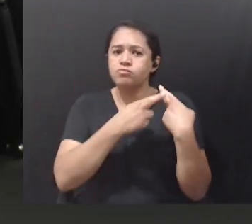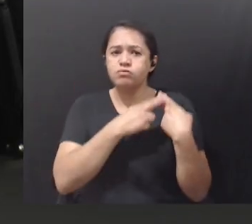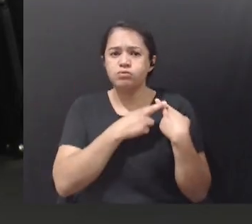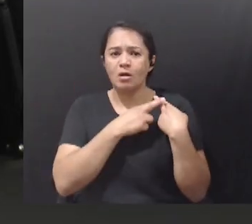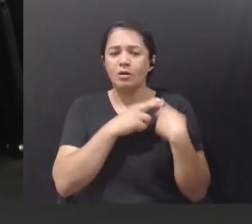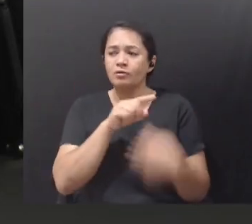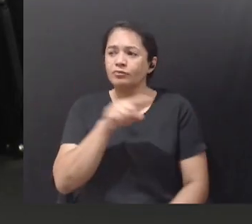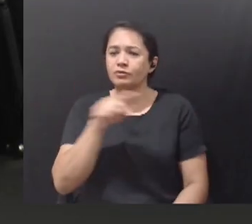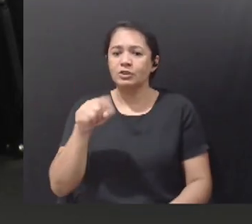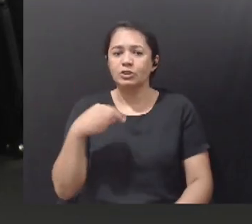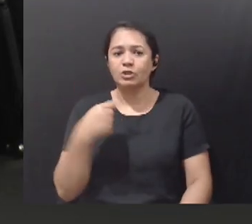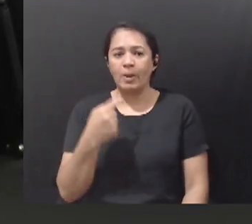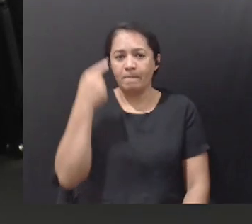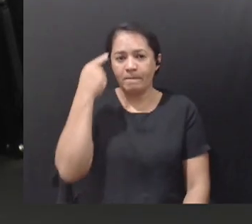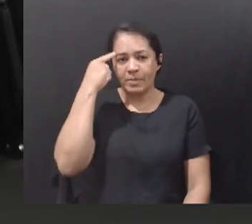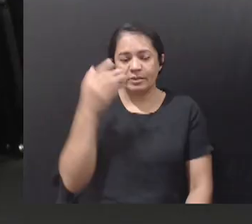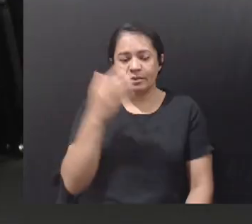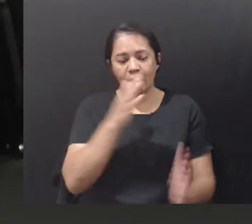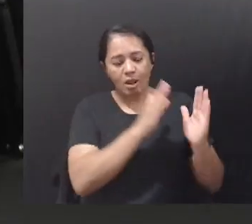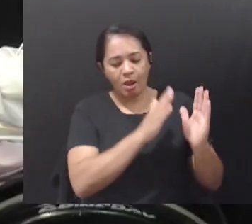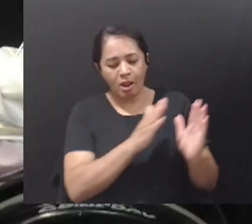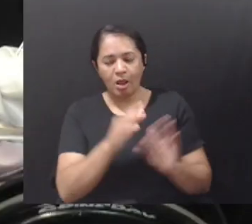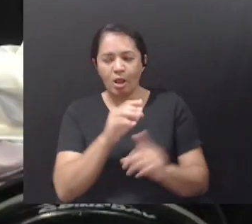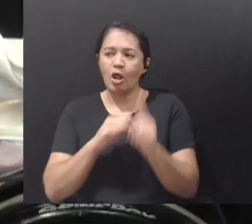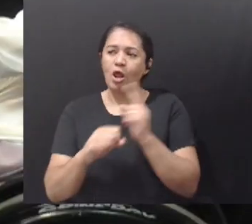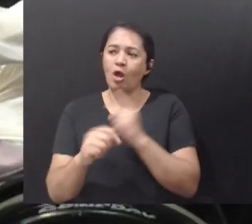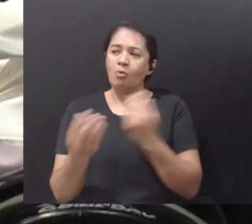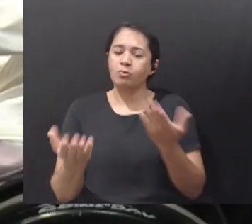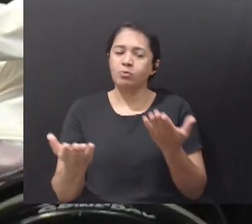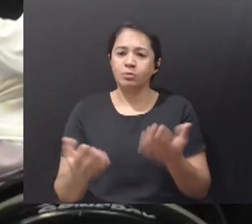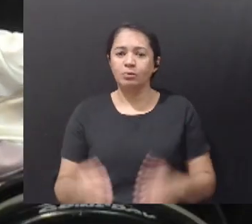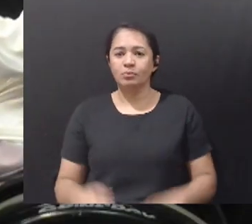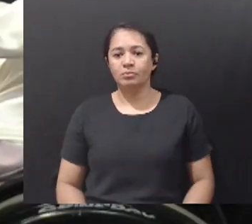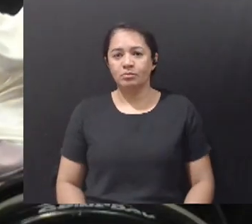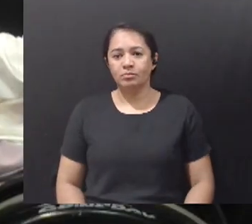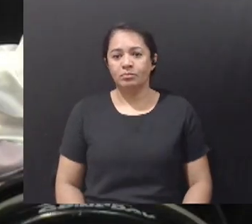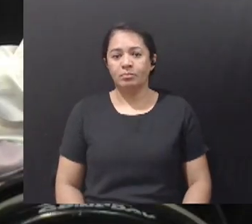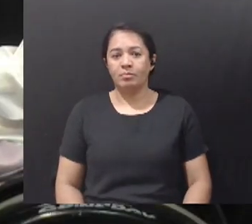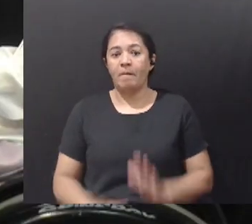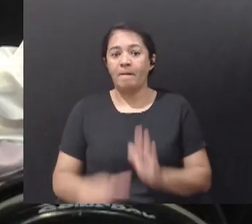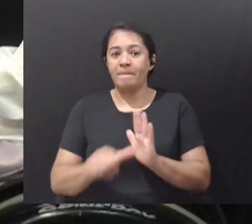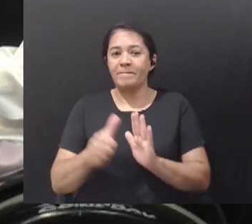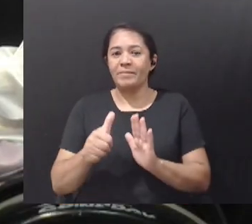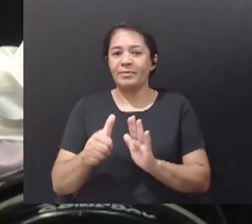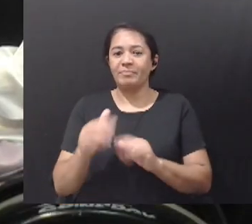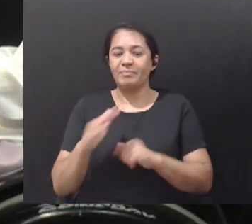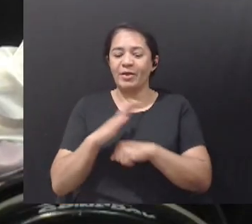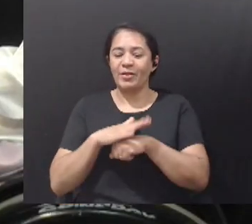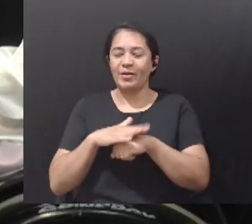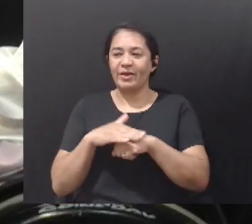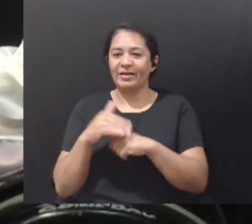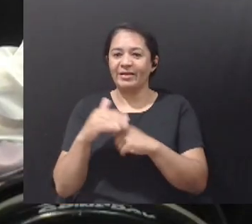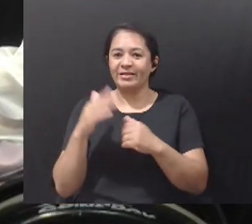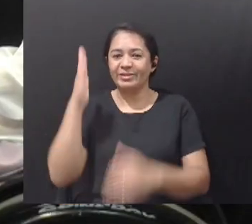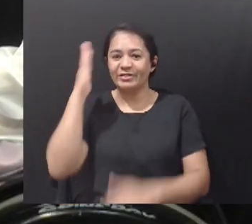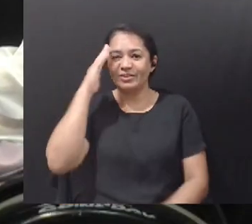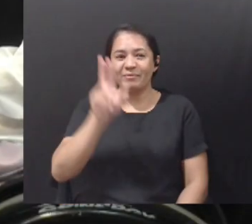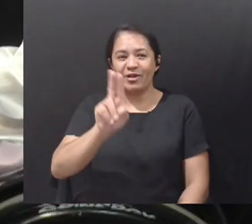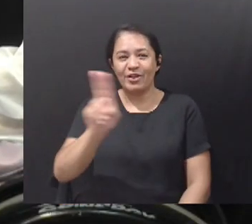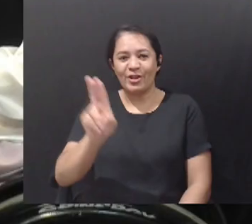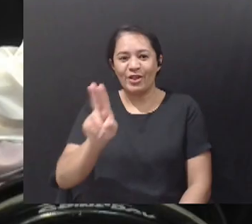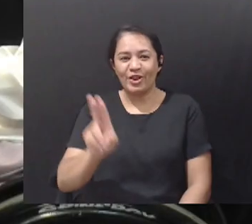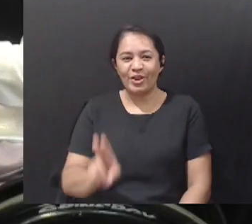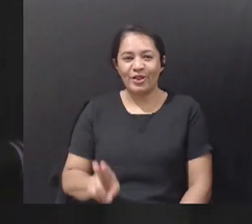pensa nessa ordem social? Olha, eu vou dizer uma coisa para você, Mina. Primeiro, o carinho, a alegria de ouvir esses nomes de grandes homens e